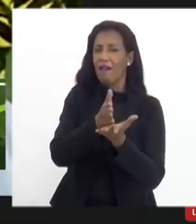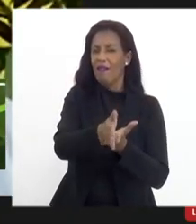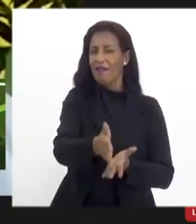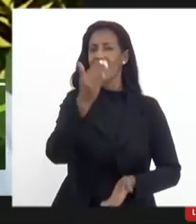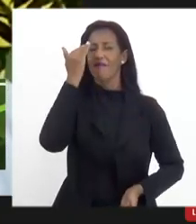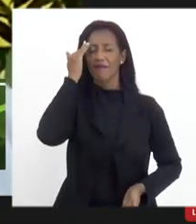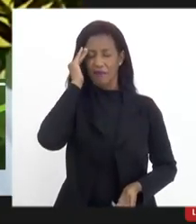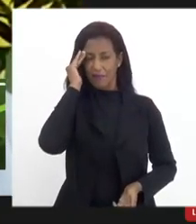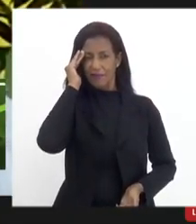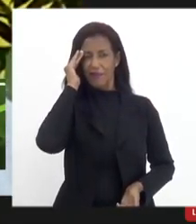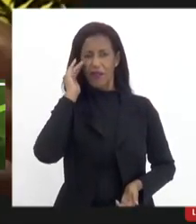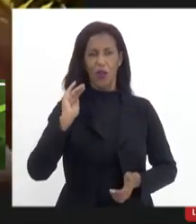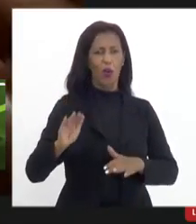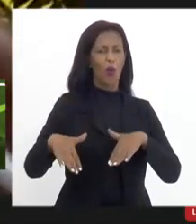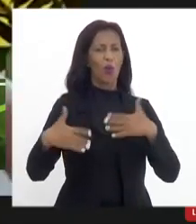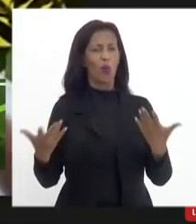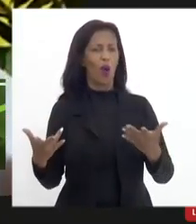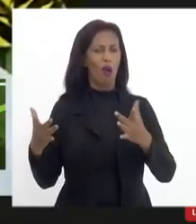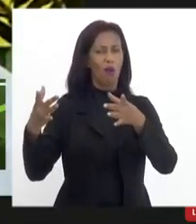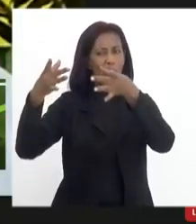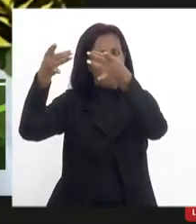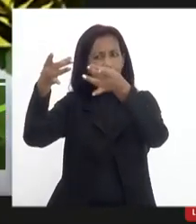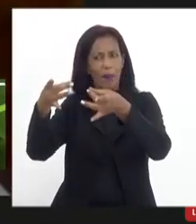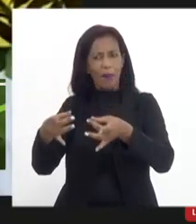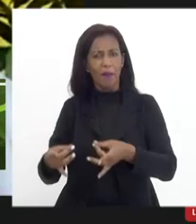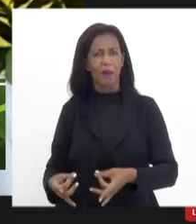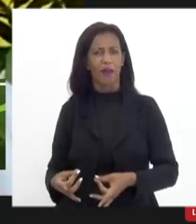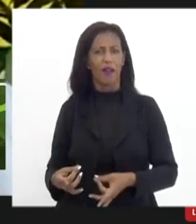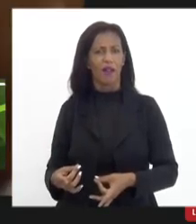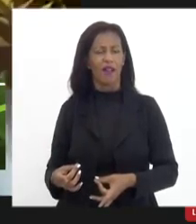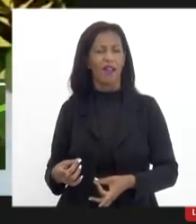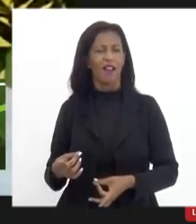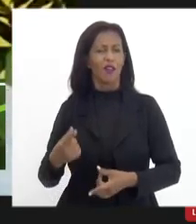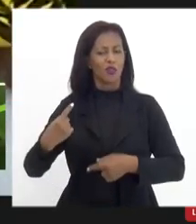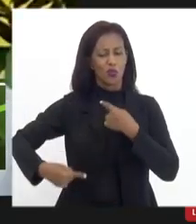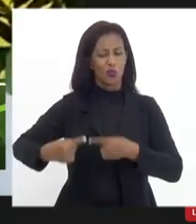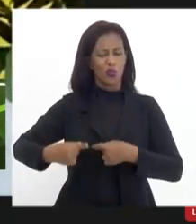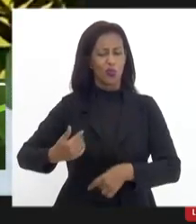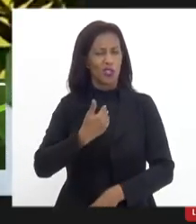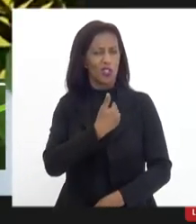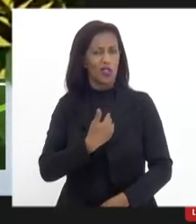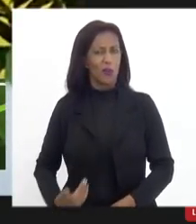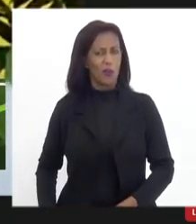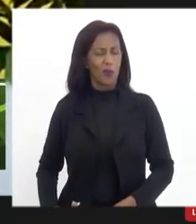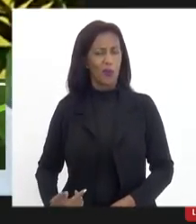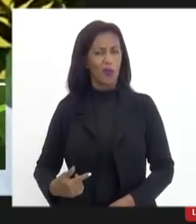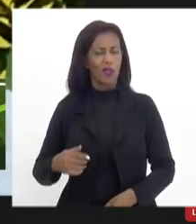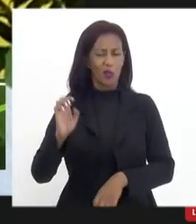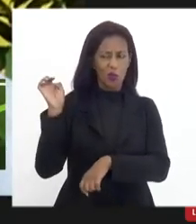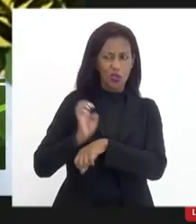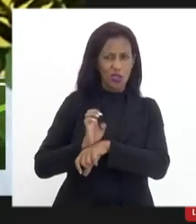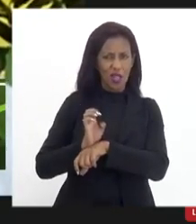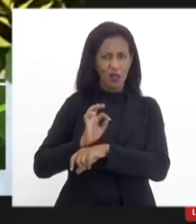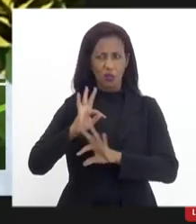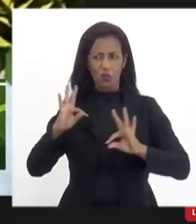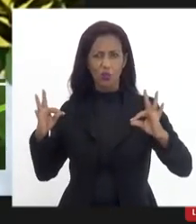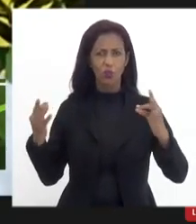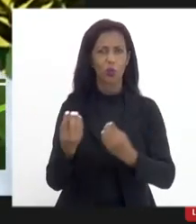entenda qual é a definição de política pública que o Estado brasileiro como um todo quer hoje.